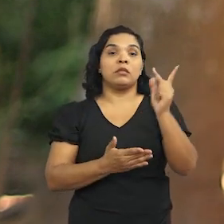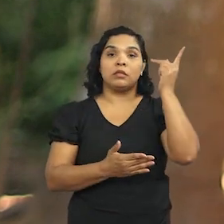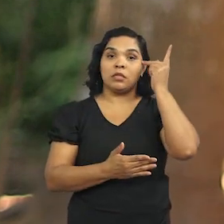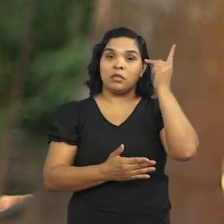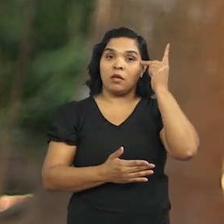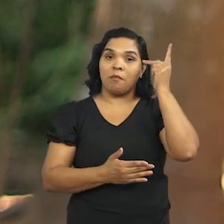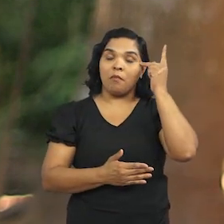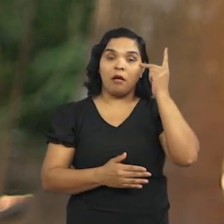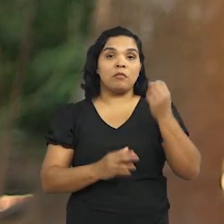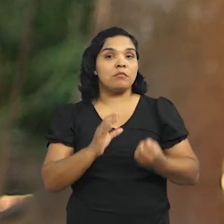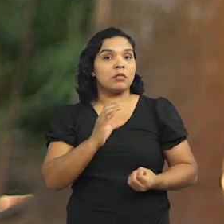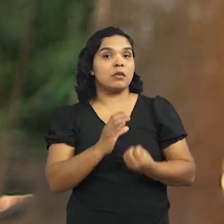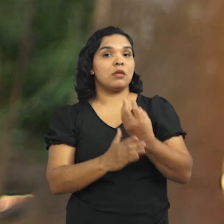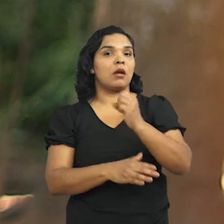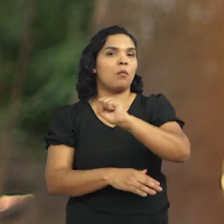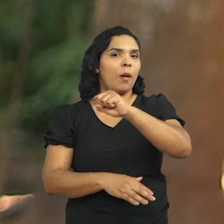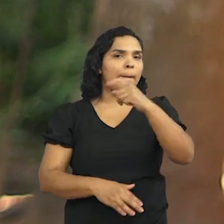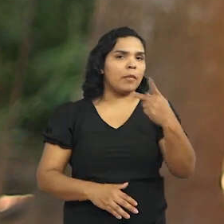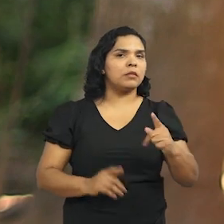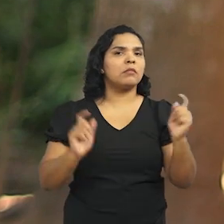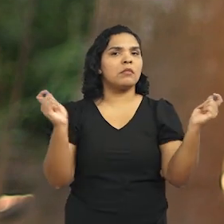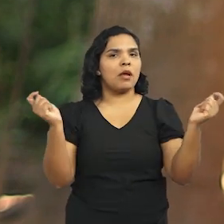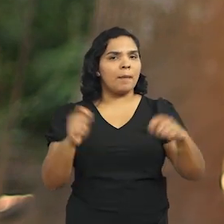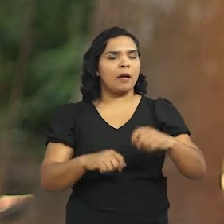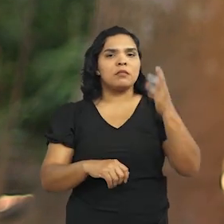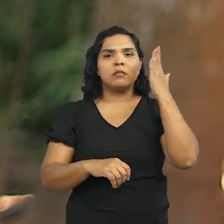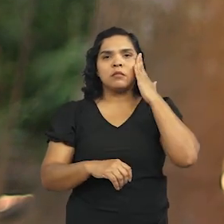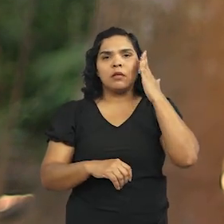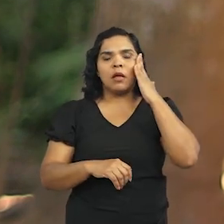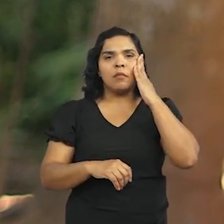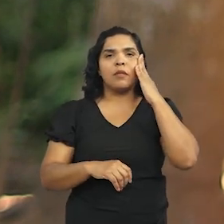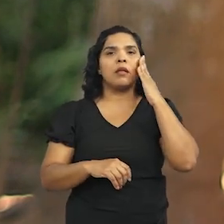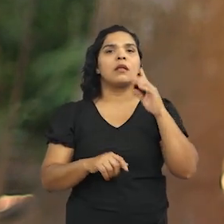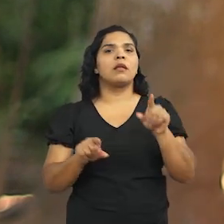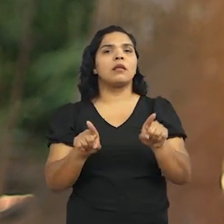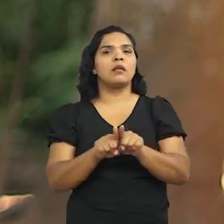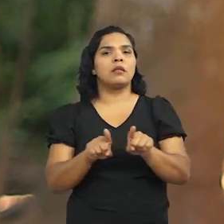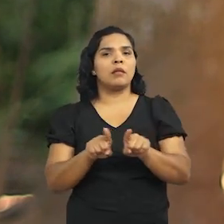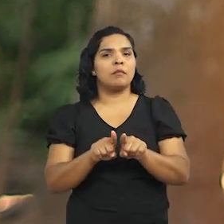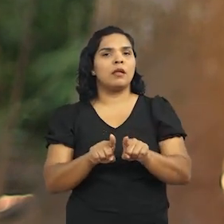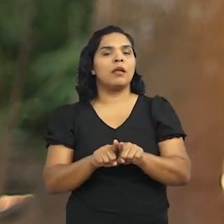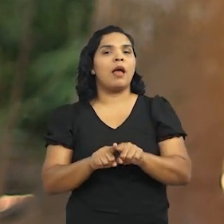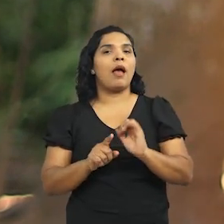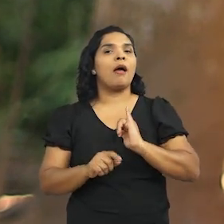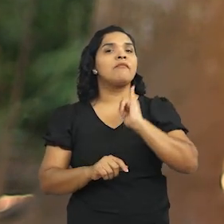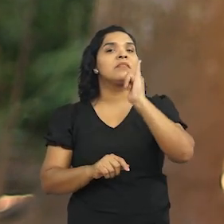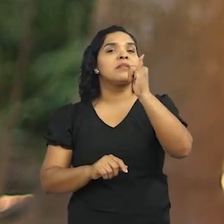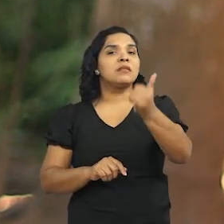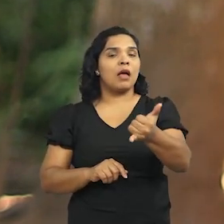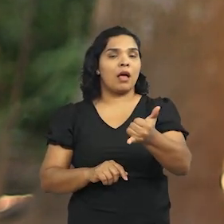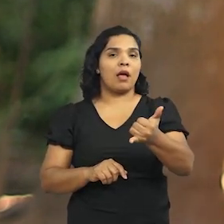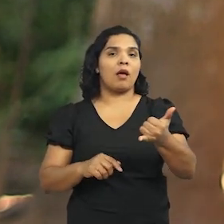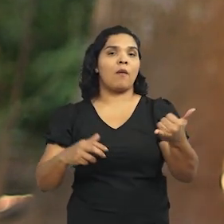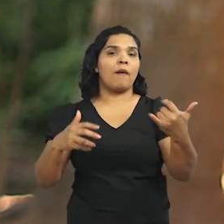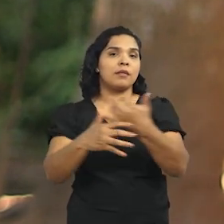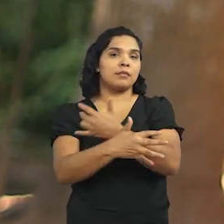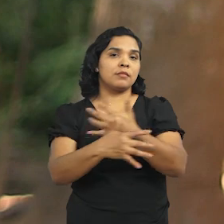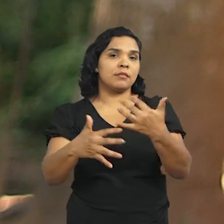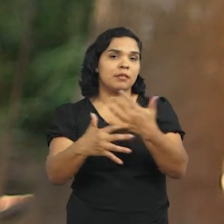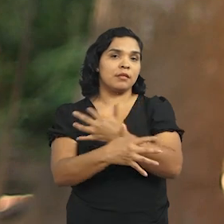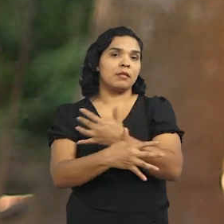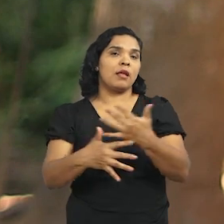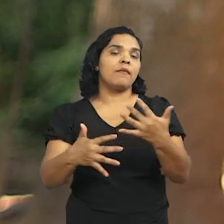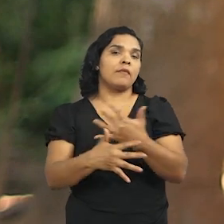com a Universidade de São Paulo, desenvolveram um aplicativo capaz de identificar e notificar animais nas vias. O objetivo